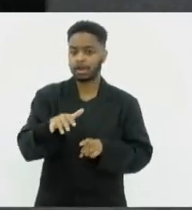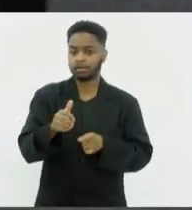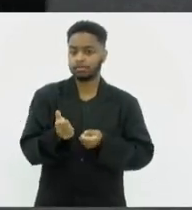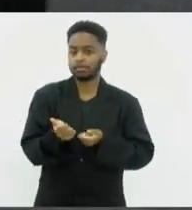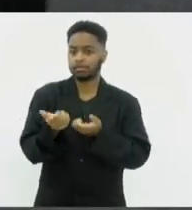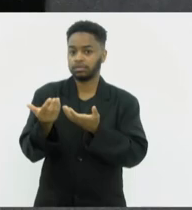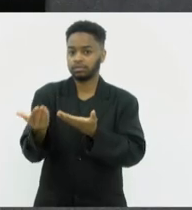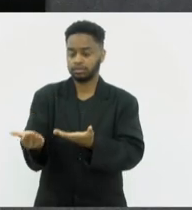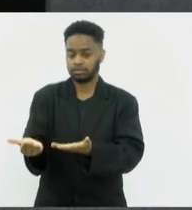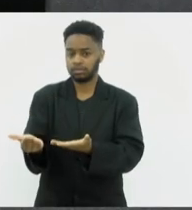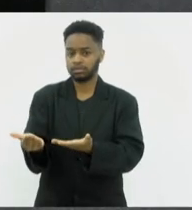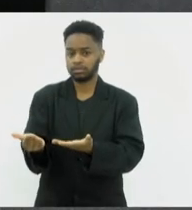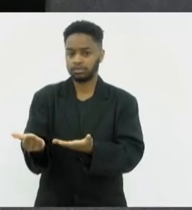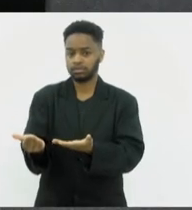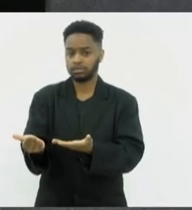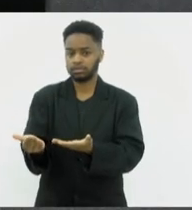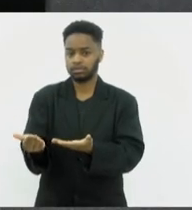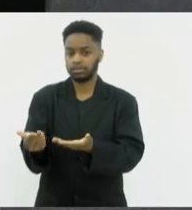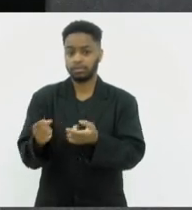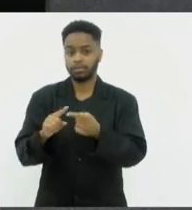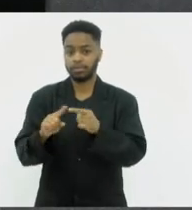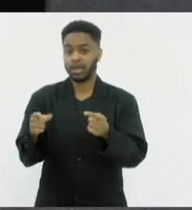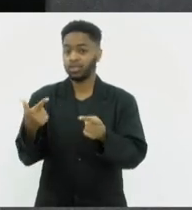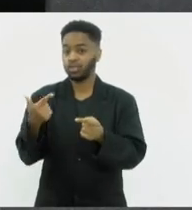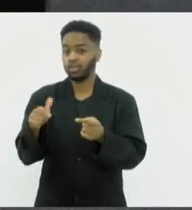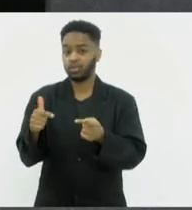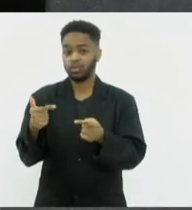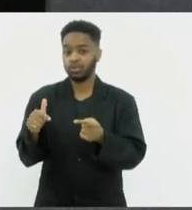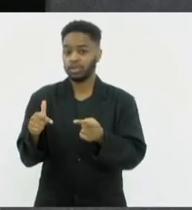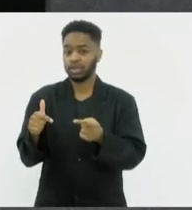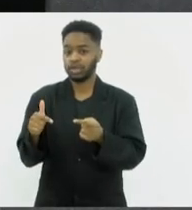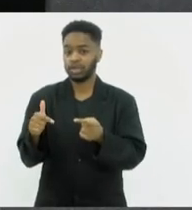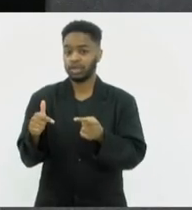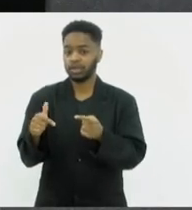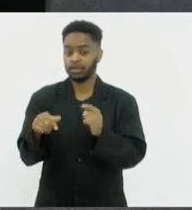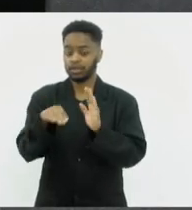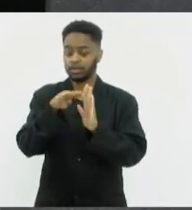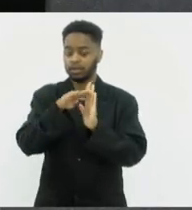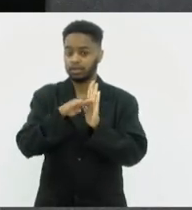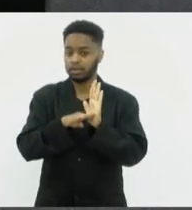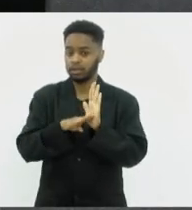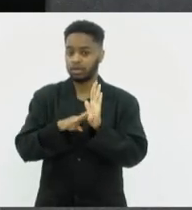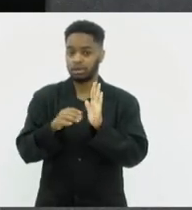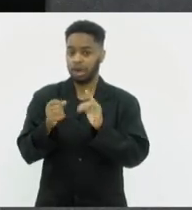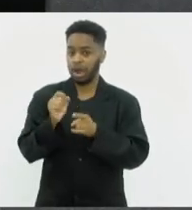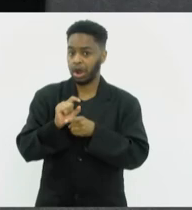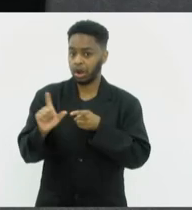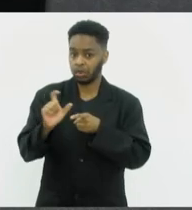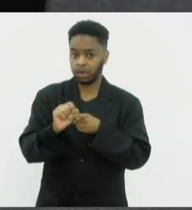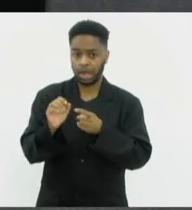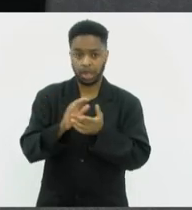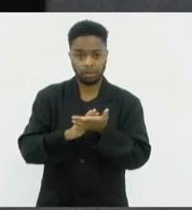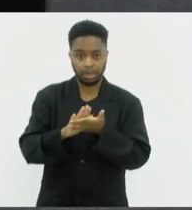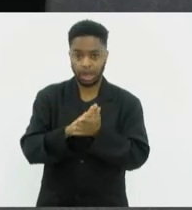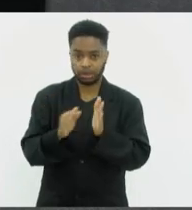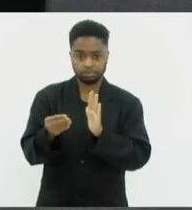cedidos sem contrapartida, sem aluguel, sem coisa